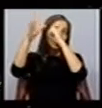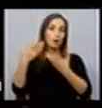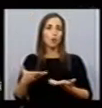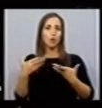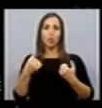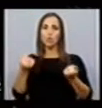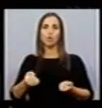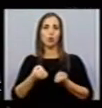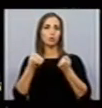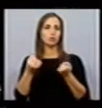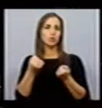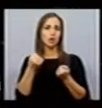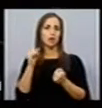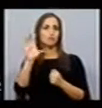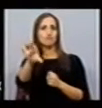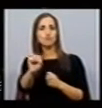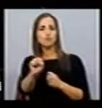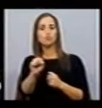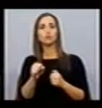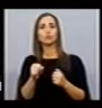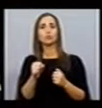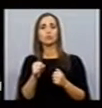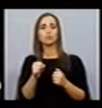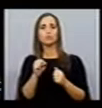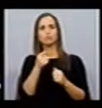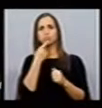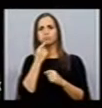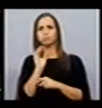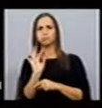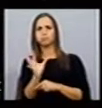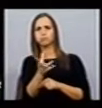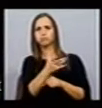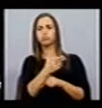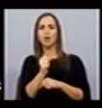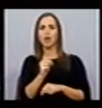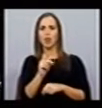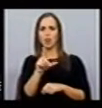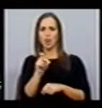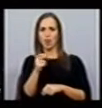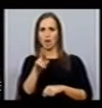conseguem detectar todo um conjunto enorme de pequenas galáxias